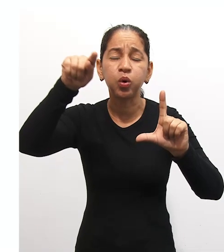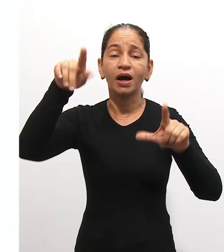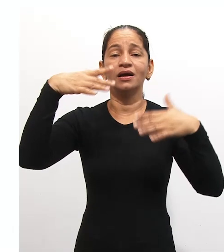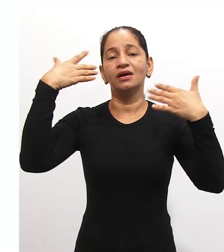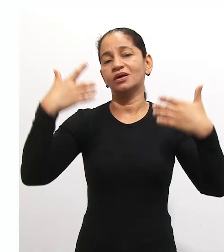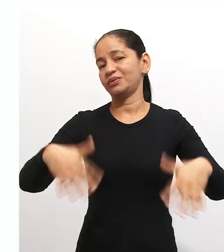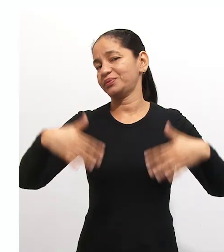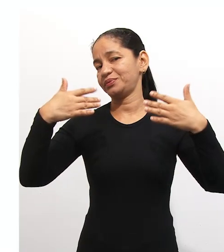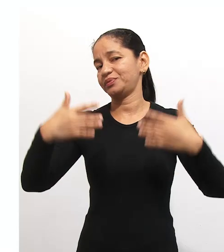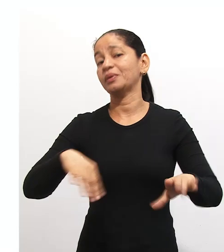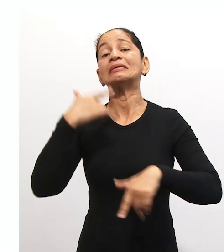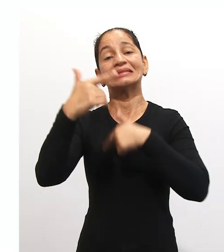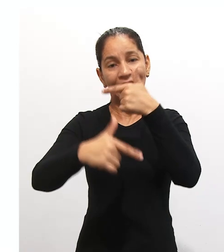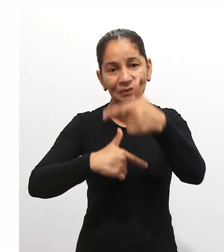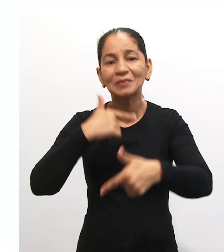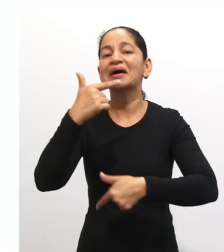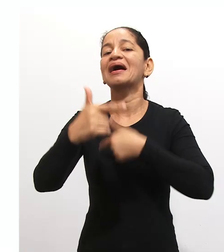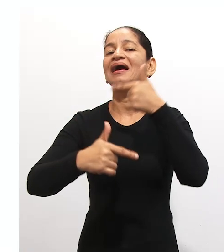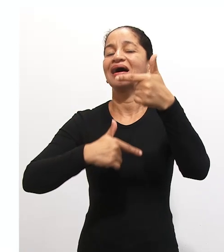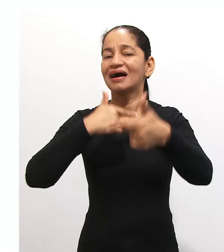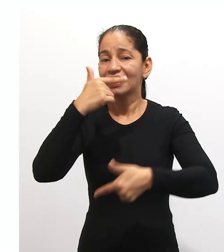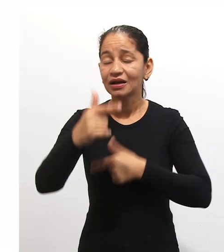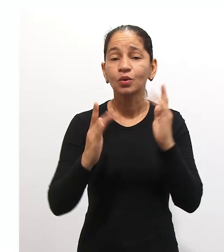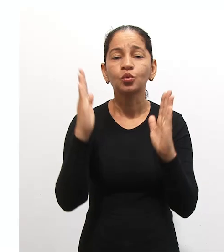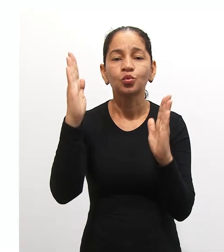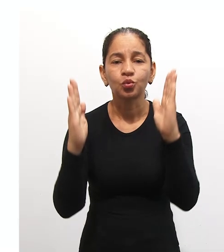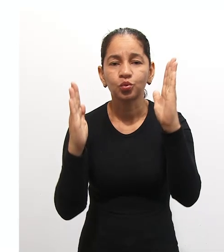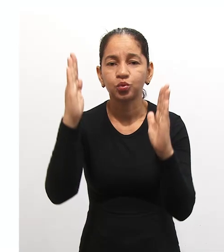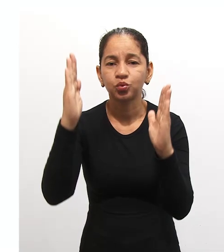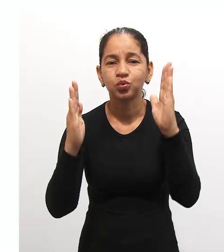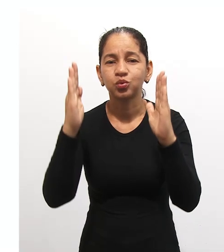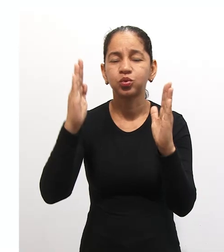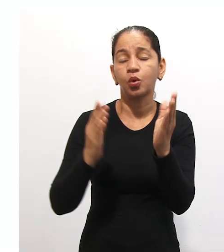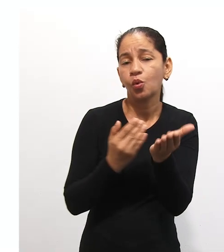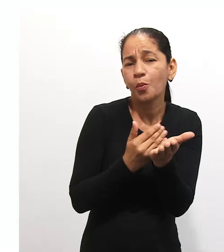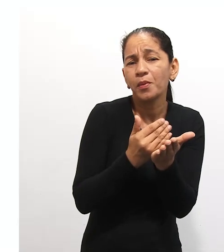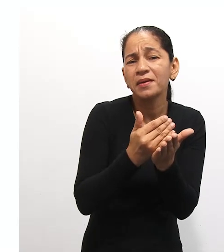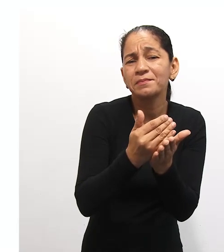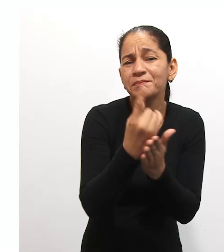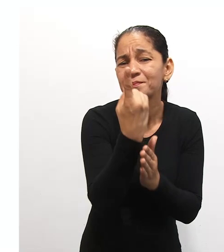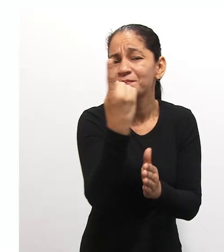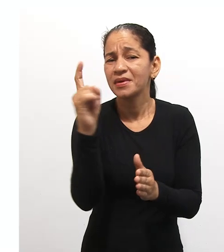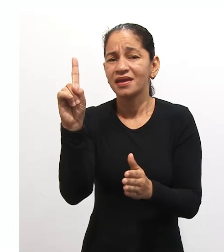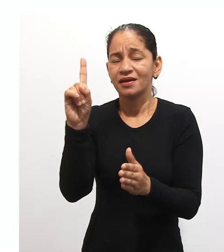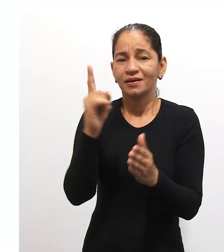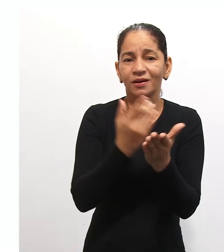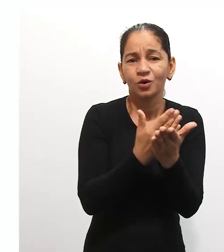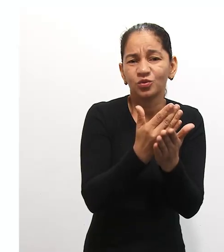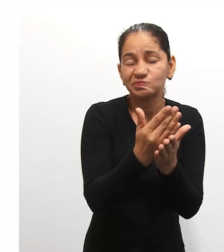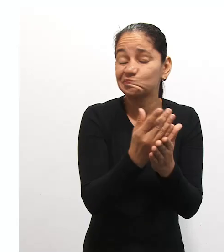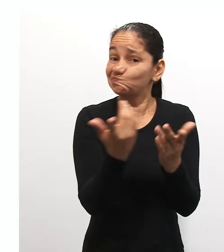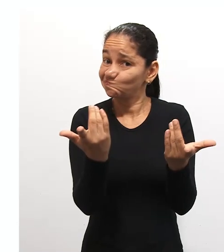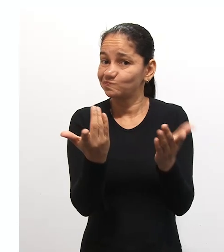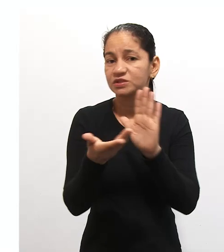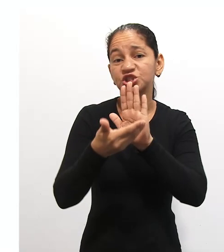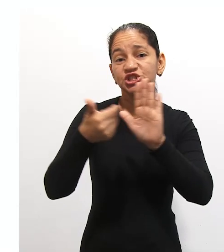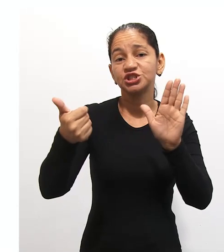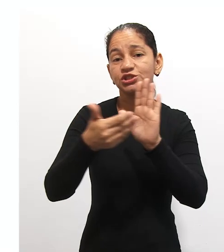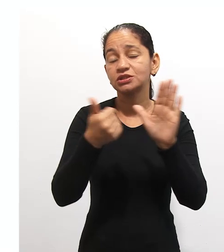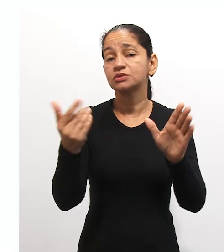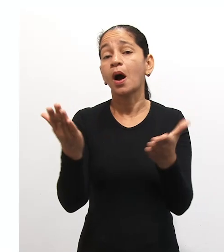seja, a partir do seu gasto naquele período, do primeiro gasto, eliminando gastos desnecessários. Então, é uma